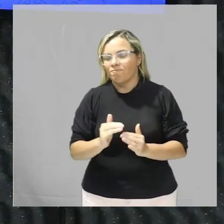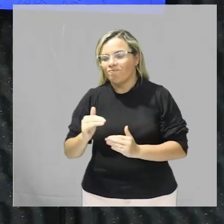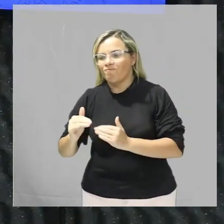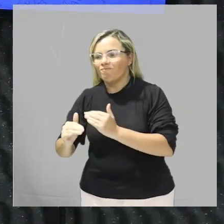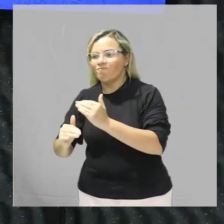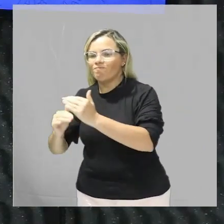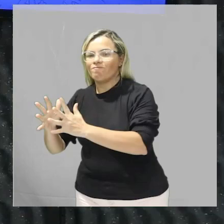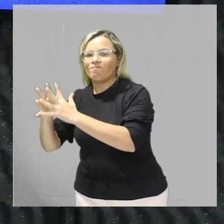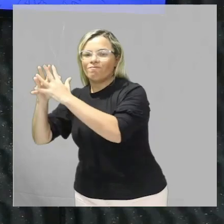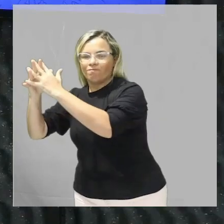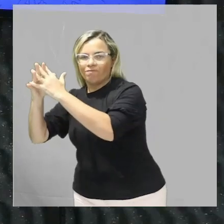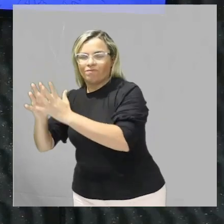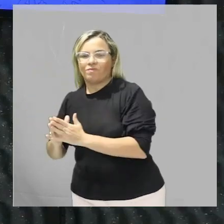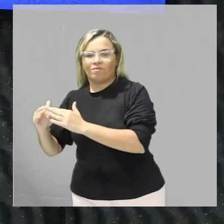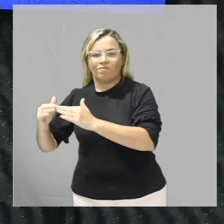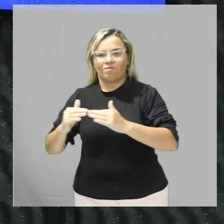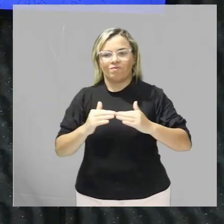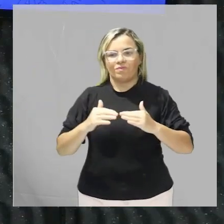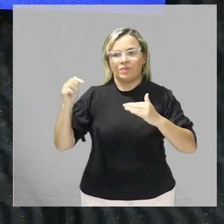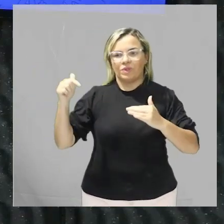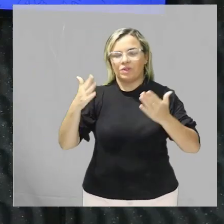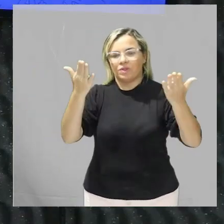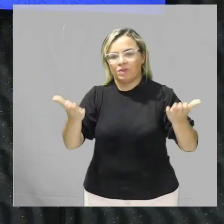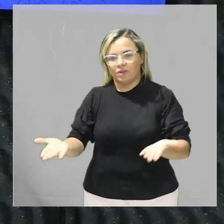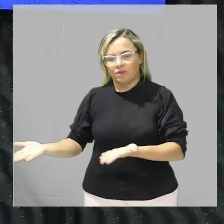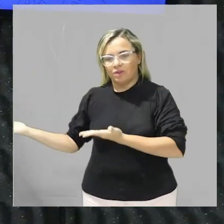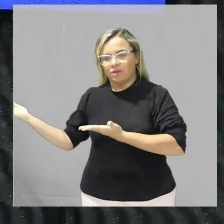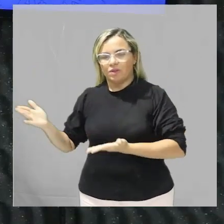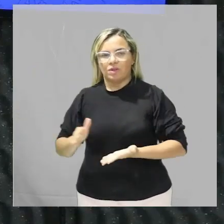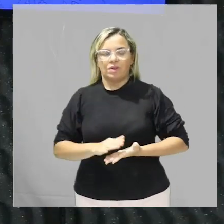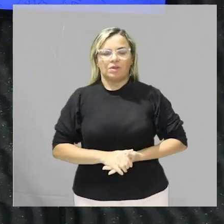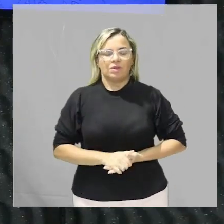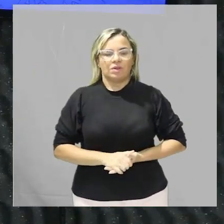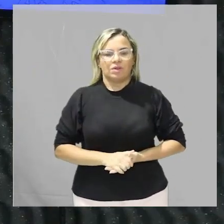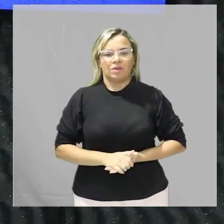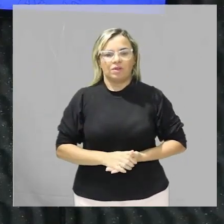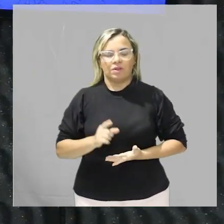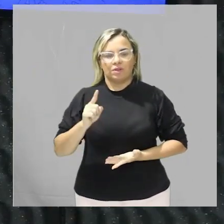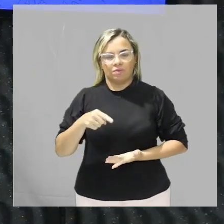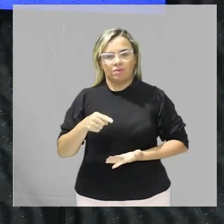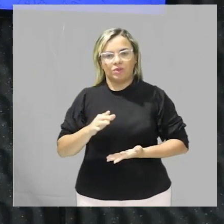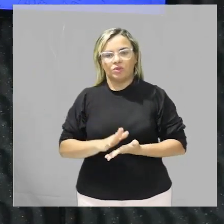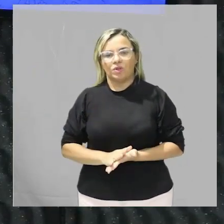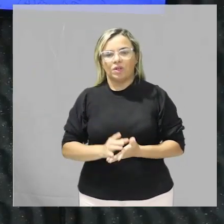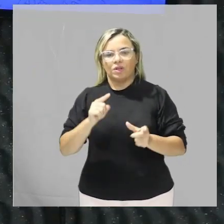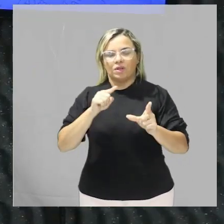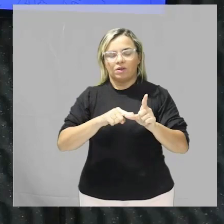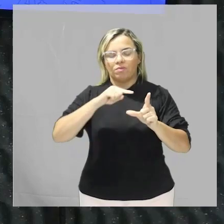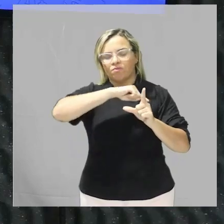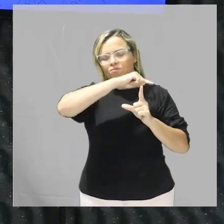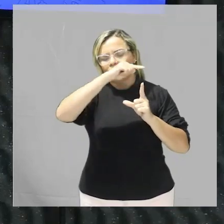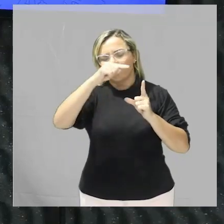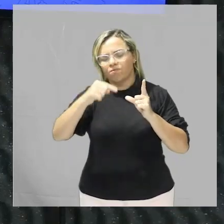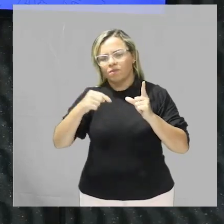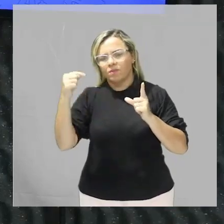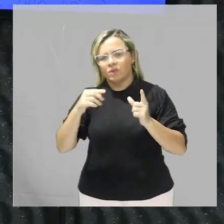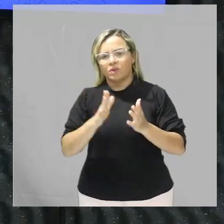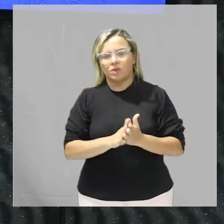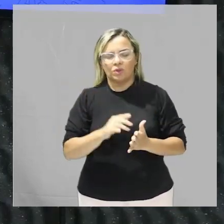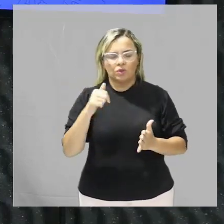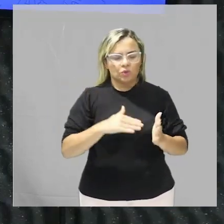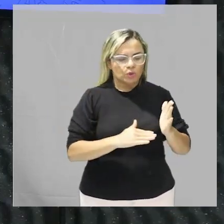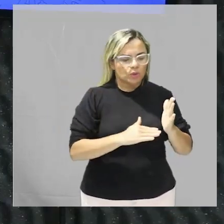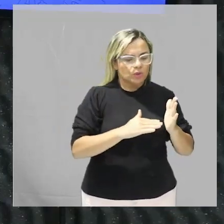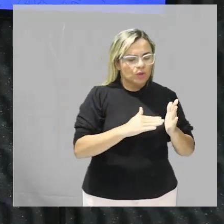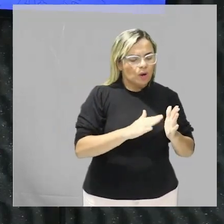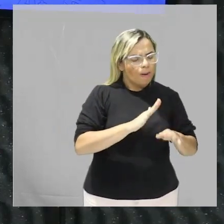mais complexo, respectivamente, são os seguintes. E aí, dentre as alternativas, ele está querendo aqui, ó, do nível mais